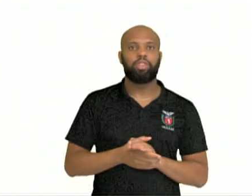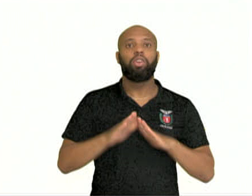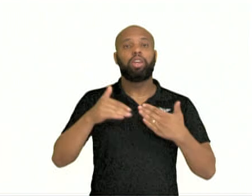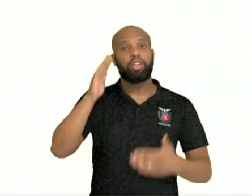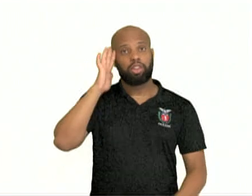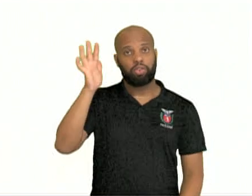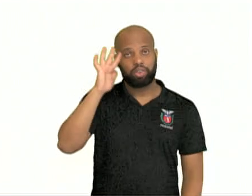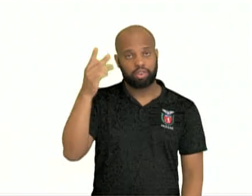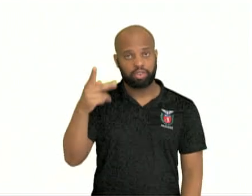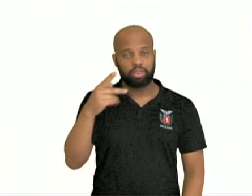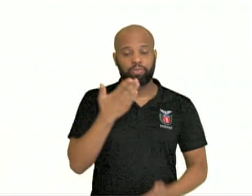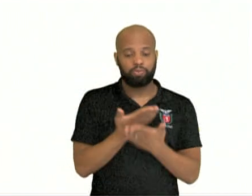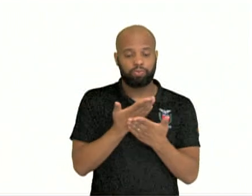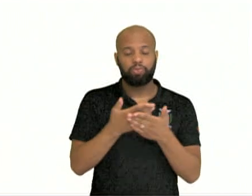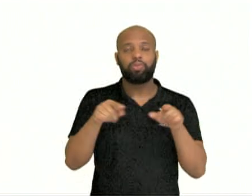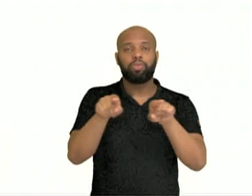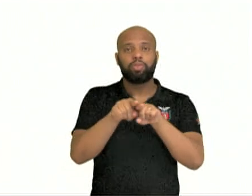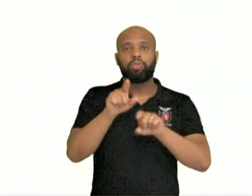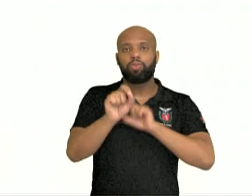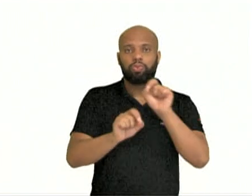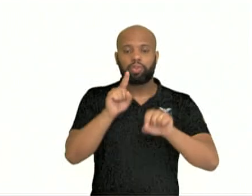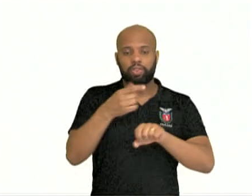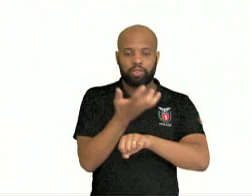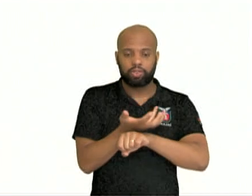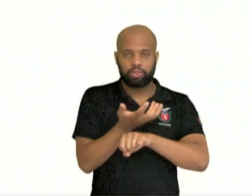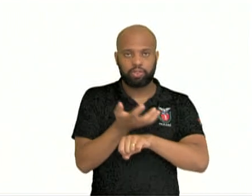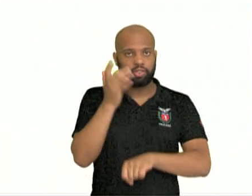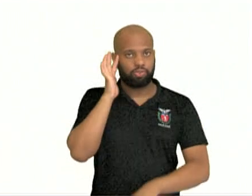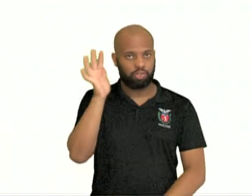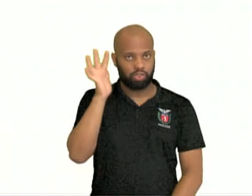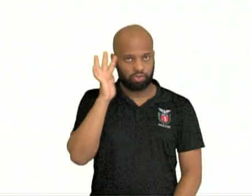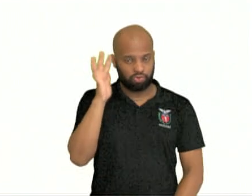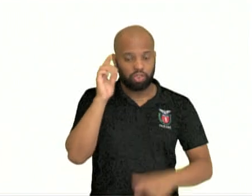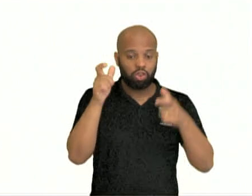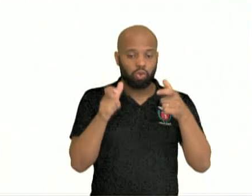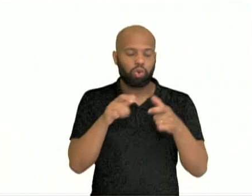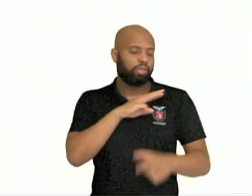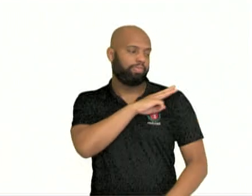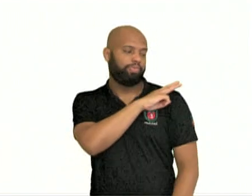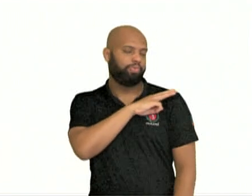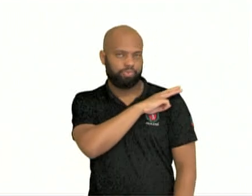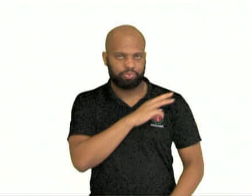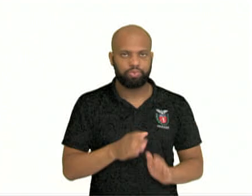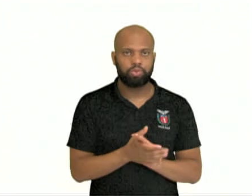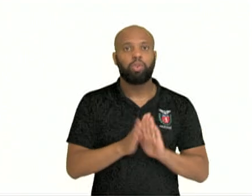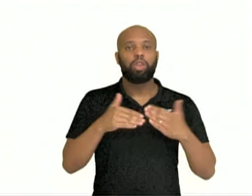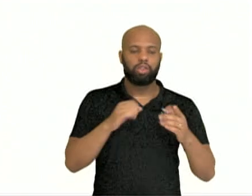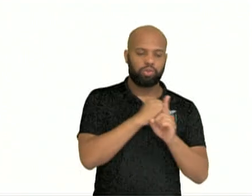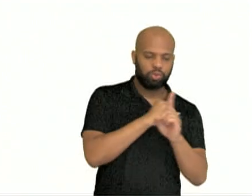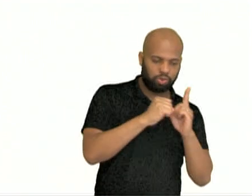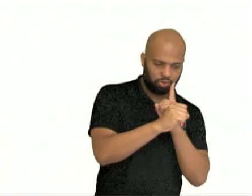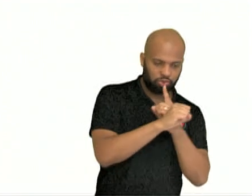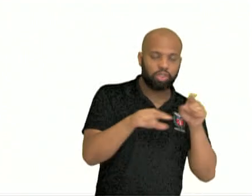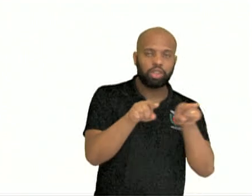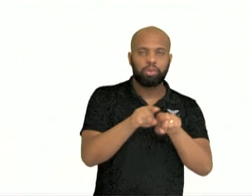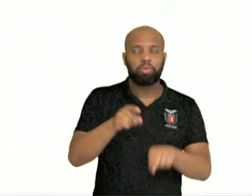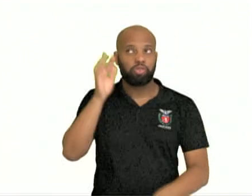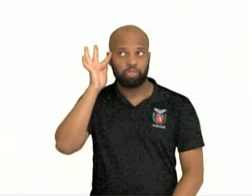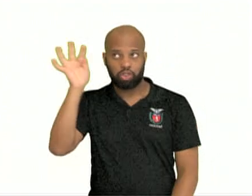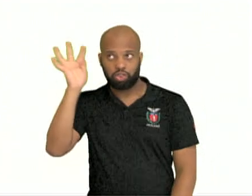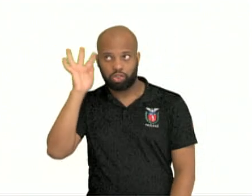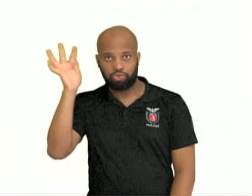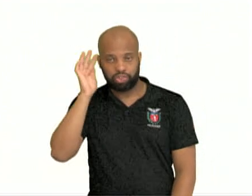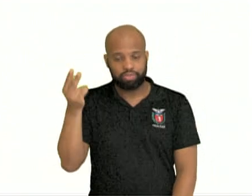é também estudada pela disciplina de filosofia no ensino médio. Então, tanto sociologia quanto